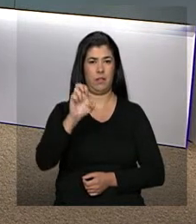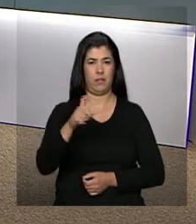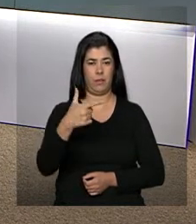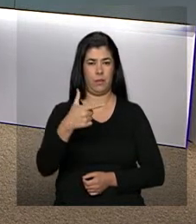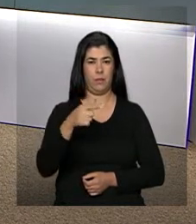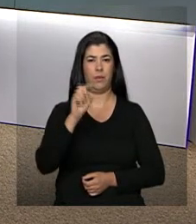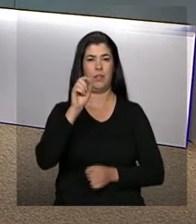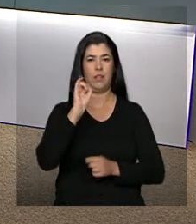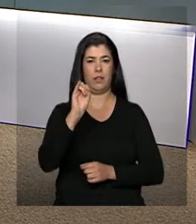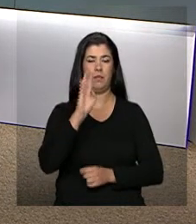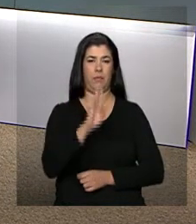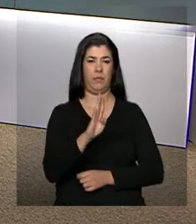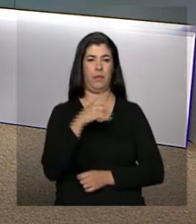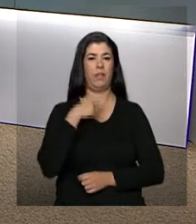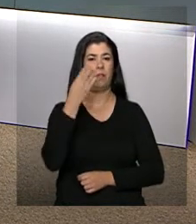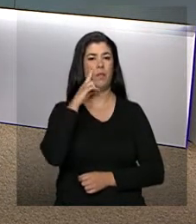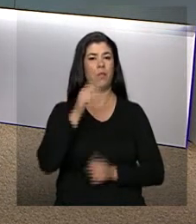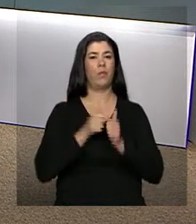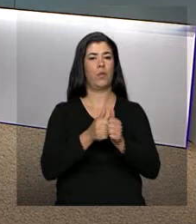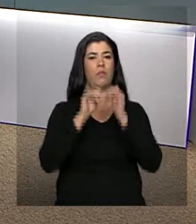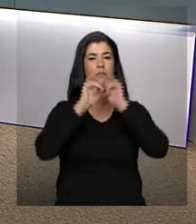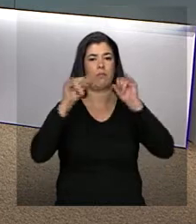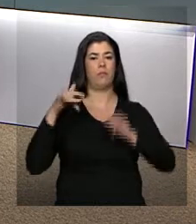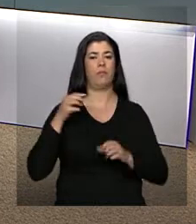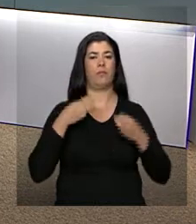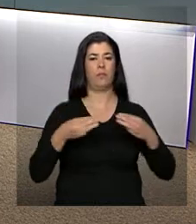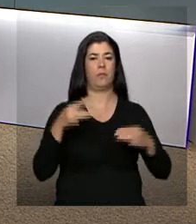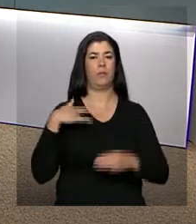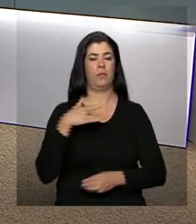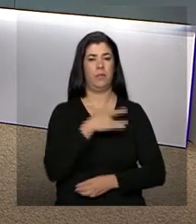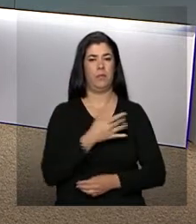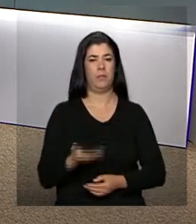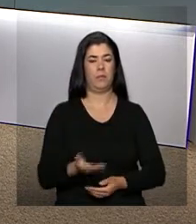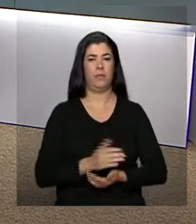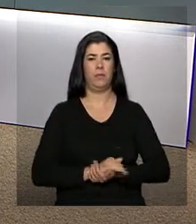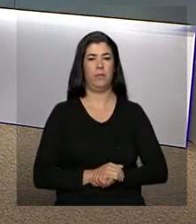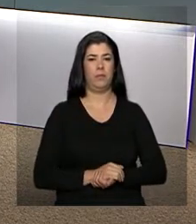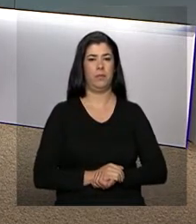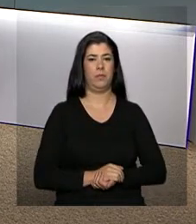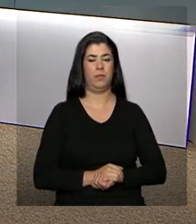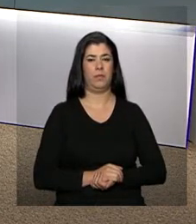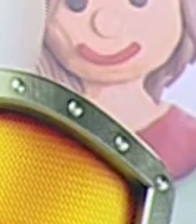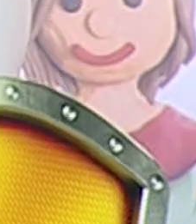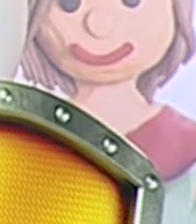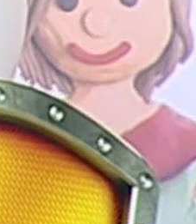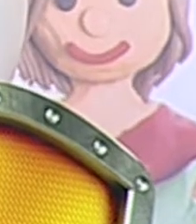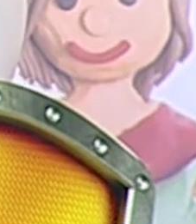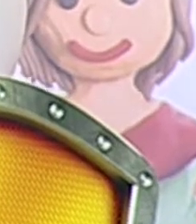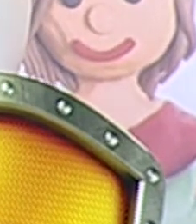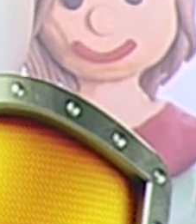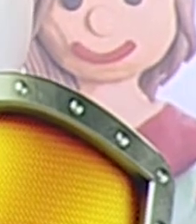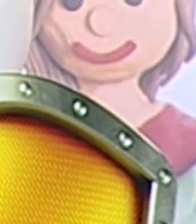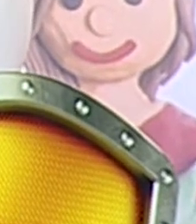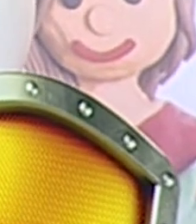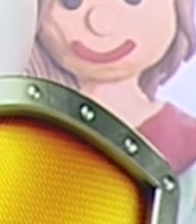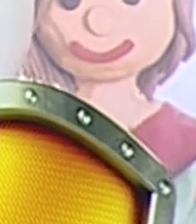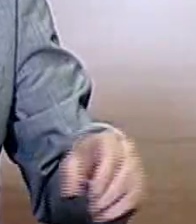e influenza B. Veja como foi o lançamento realizado pelo Ministério da Saúde. Nós já